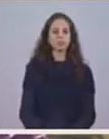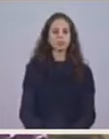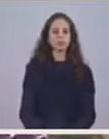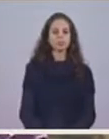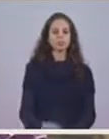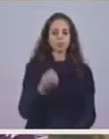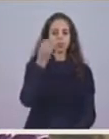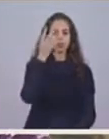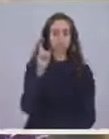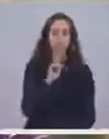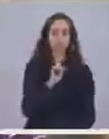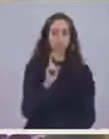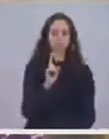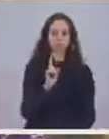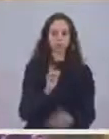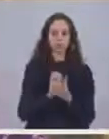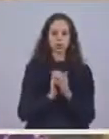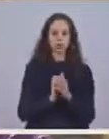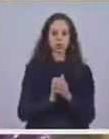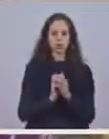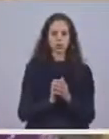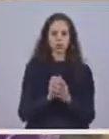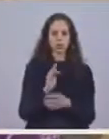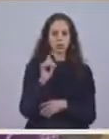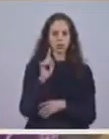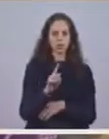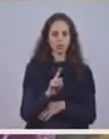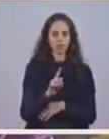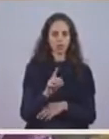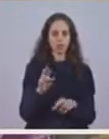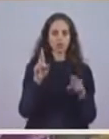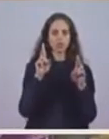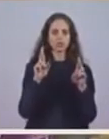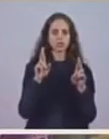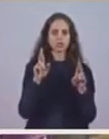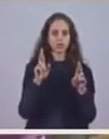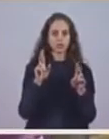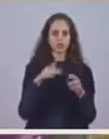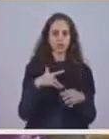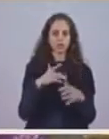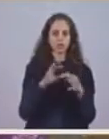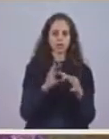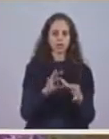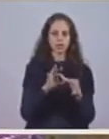Não esqueçamos a oração, a fé, a esperança e a caridade.